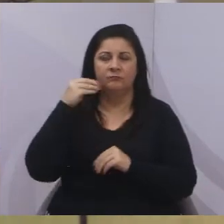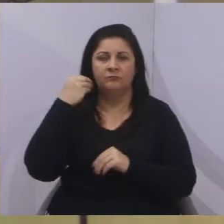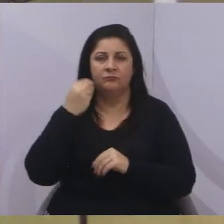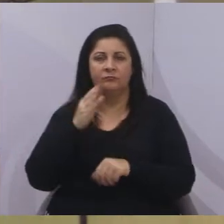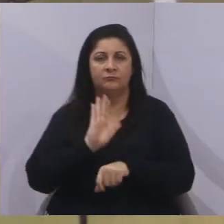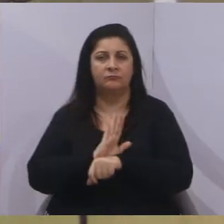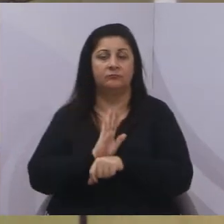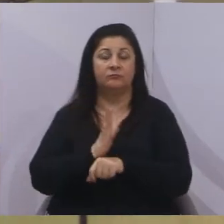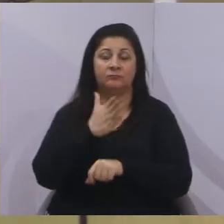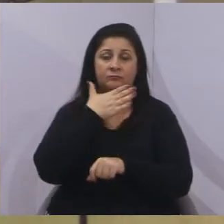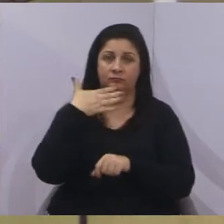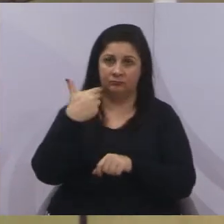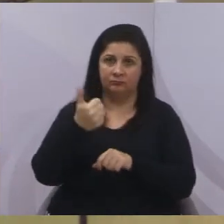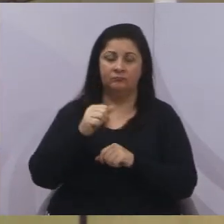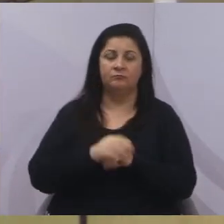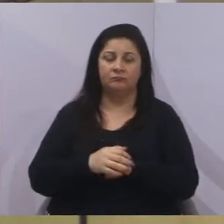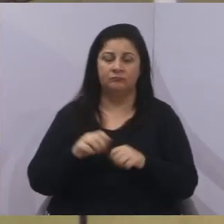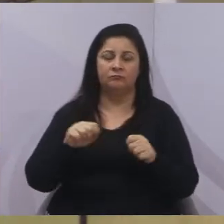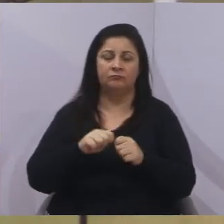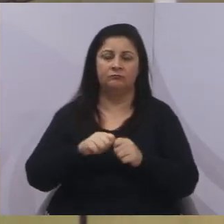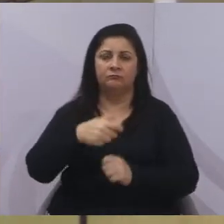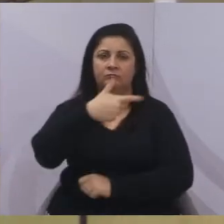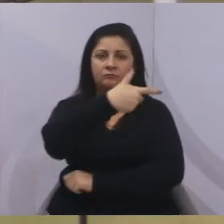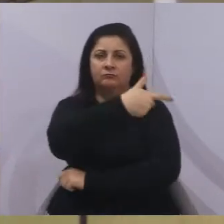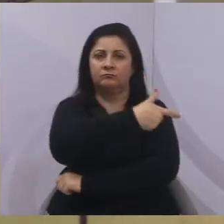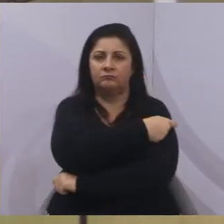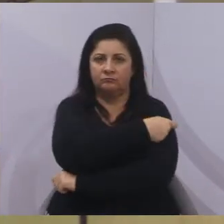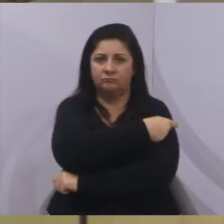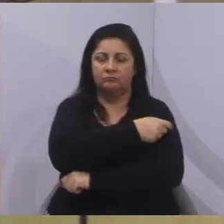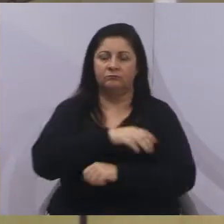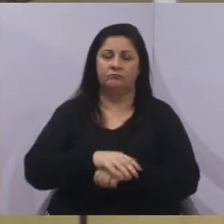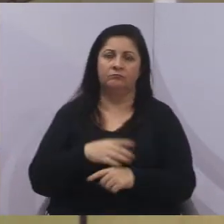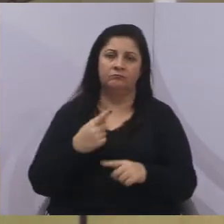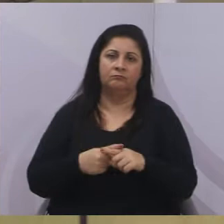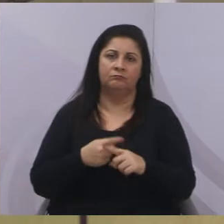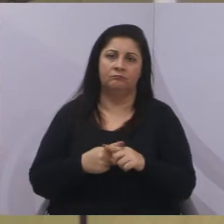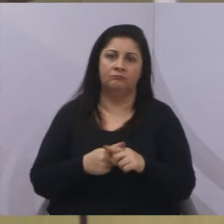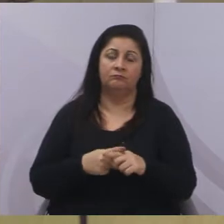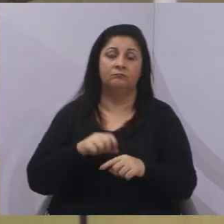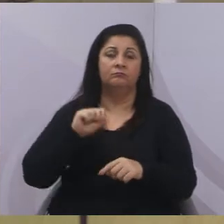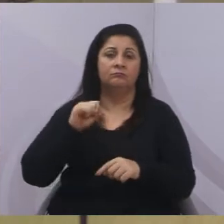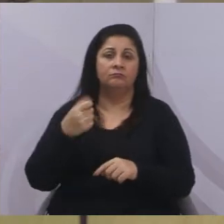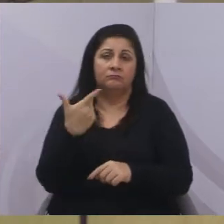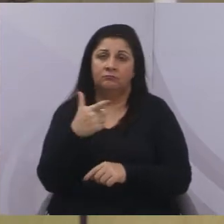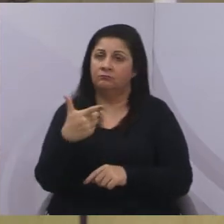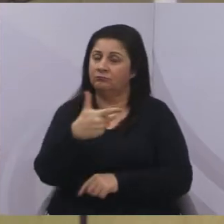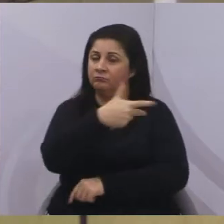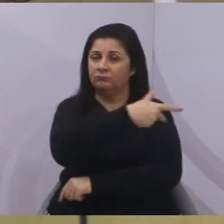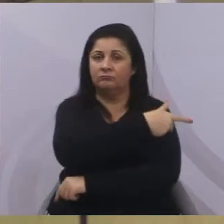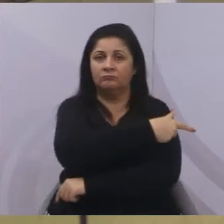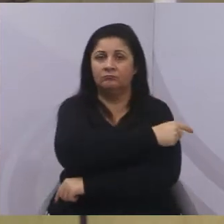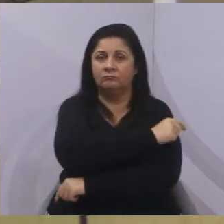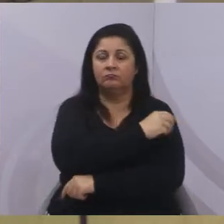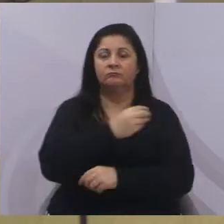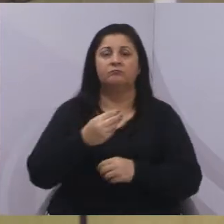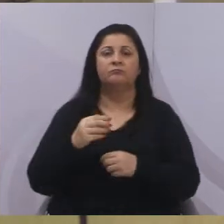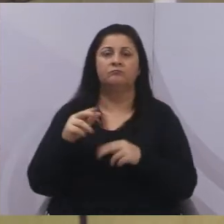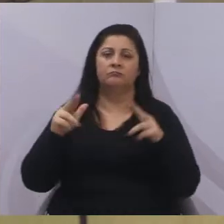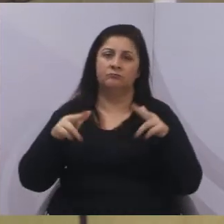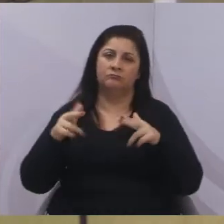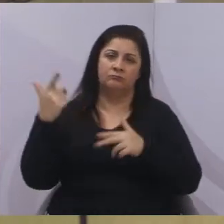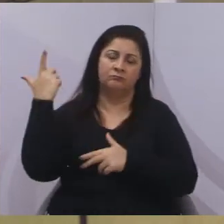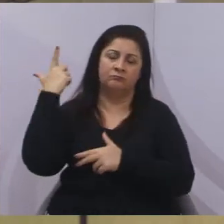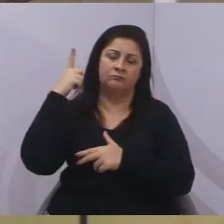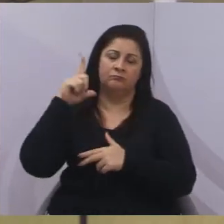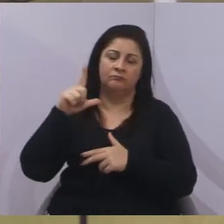melhor maneira possível a vacinação, porque sem essa vacinação a gente não teria chegado nesse